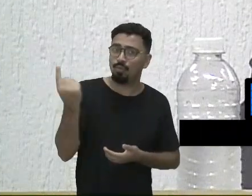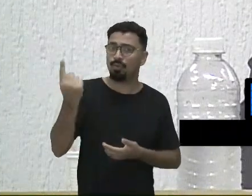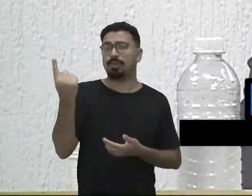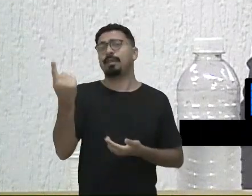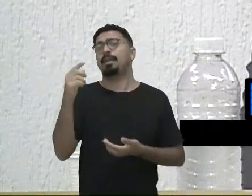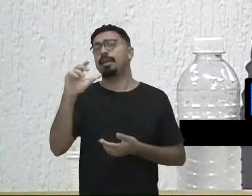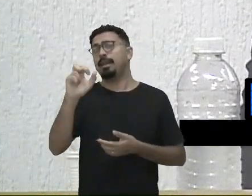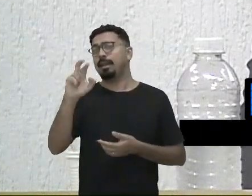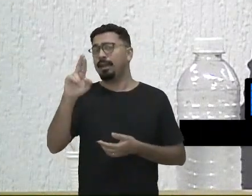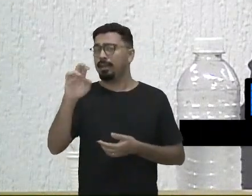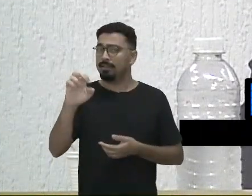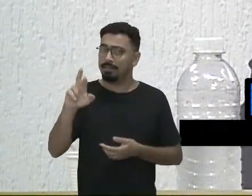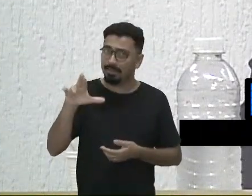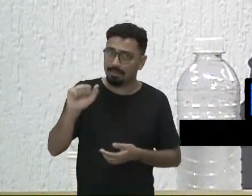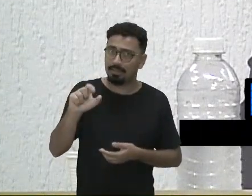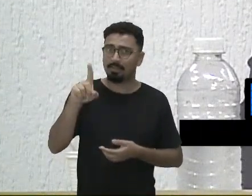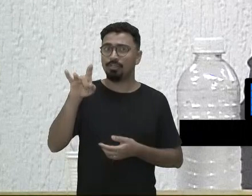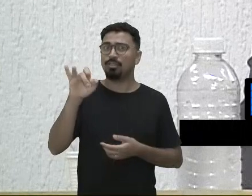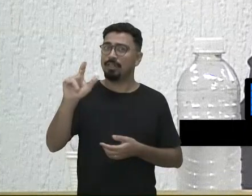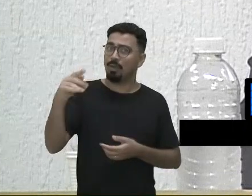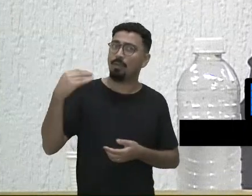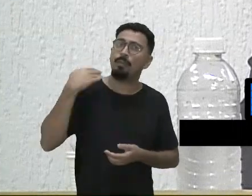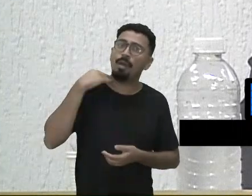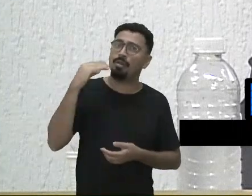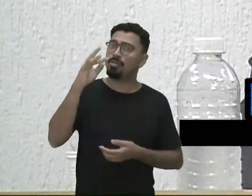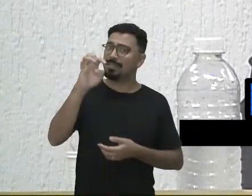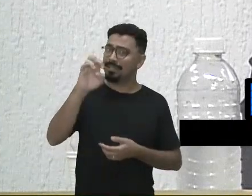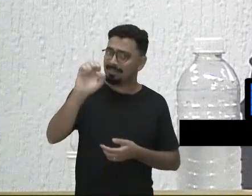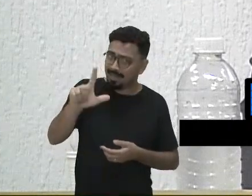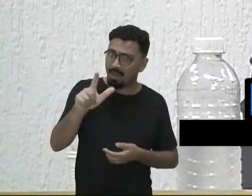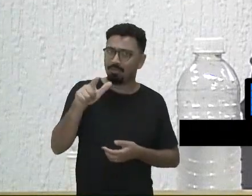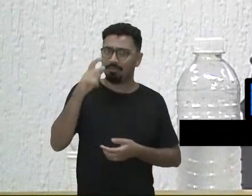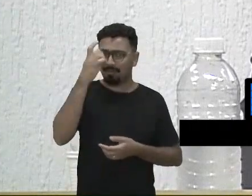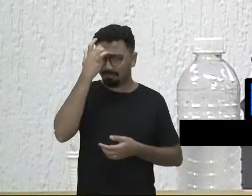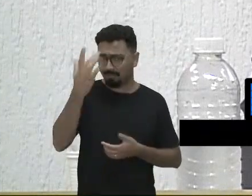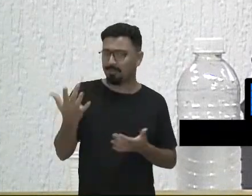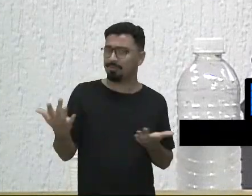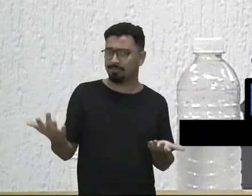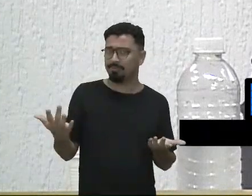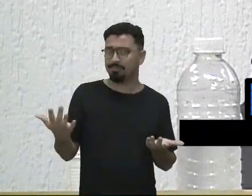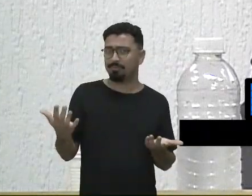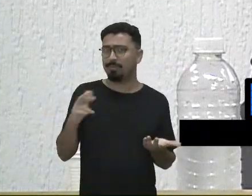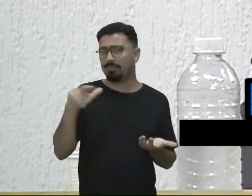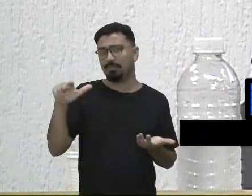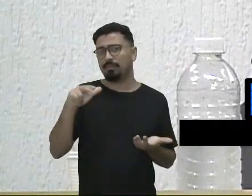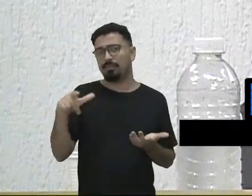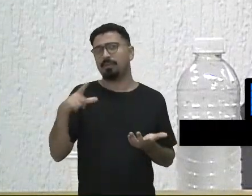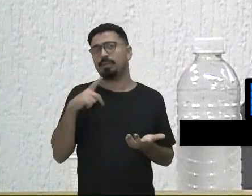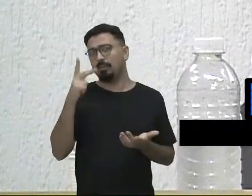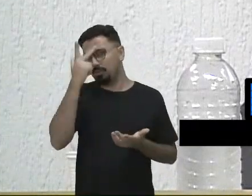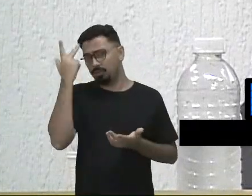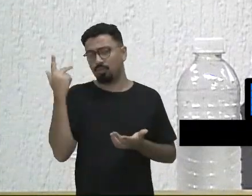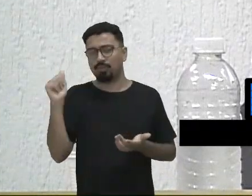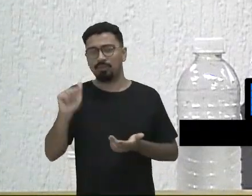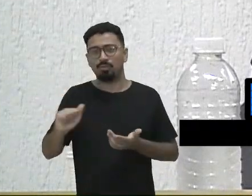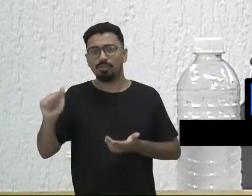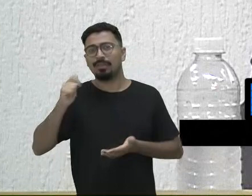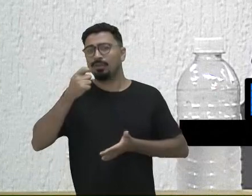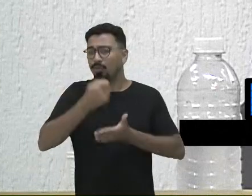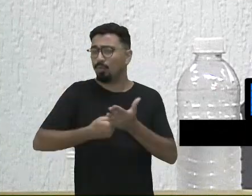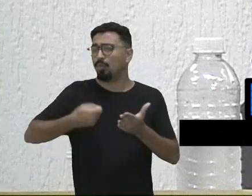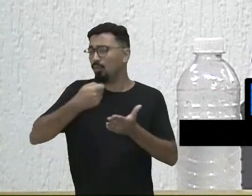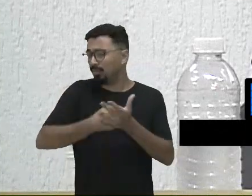digital, no Banco Central. E aí eu pergunto para vocês, é fácil? Temos associadas que até hoje ainda estão na luta para alterar